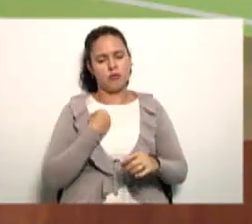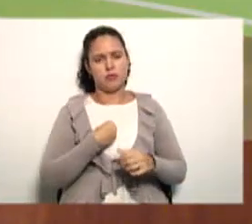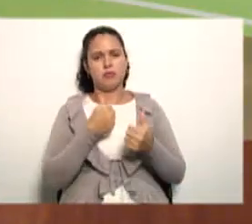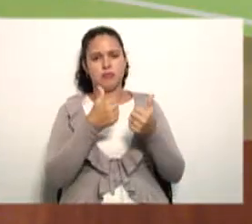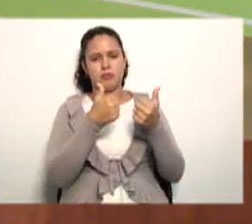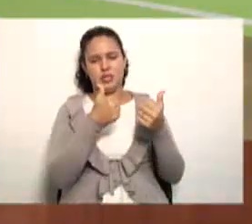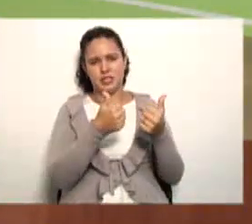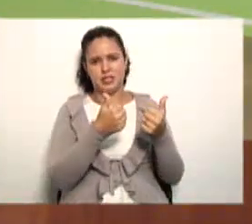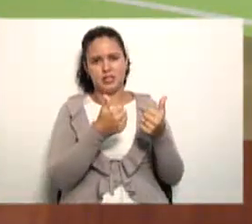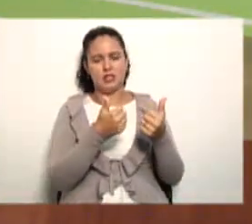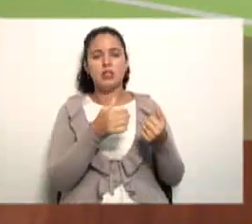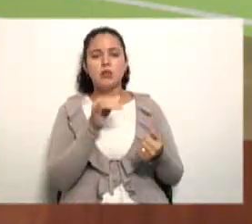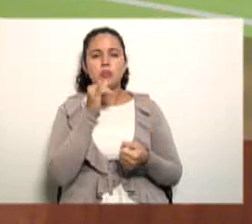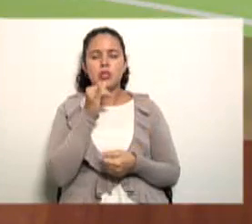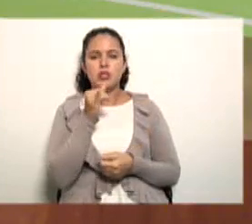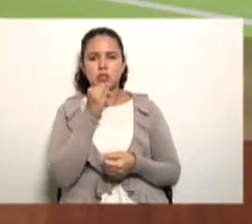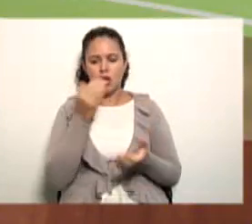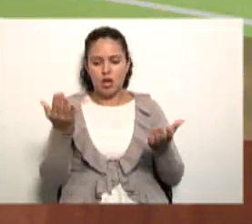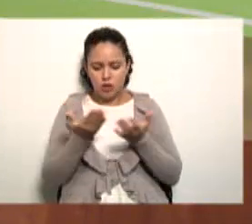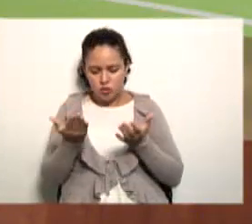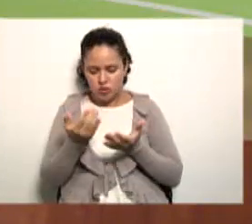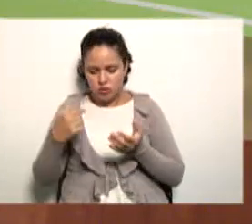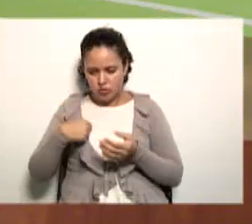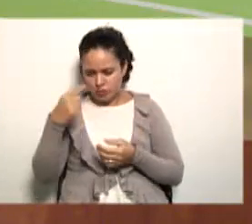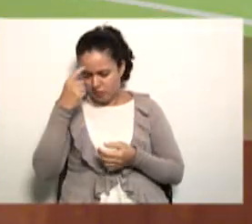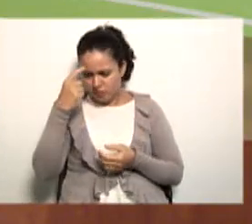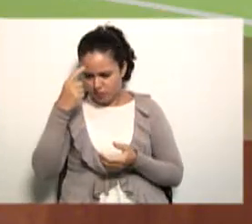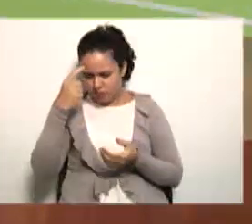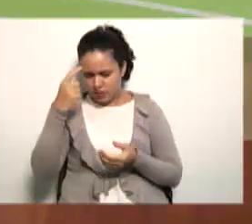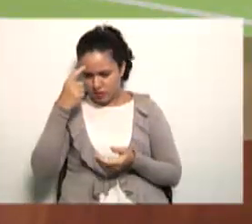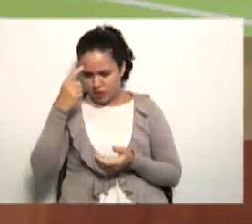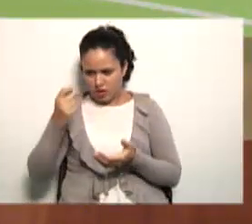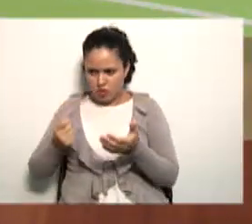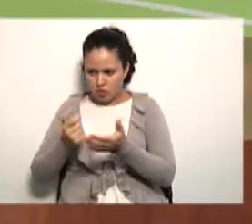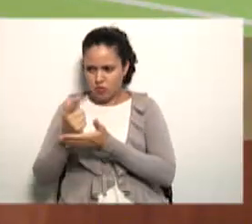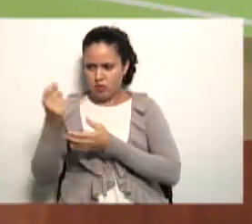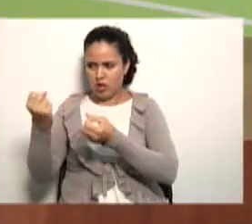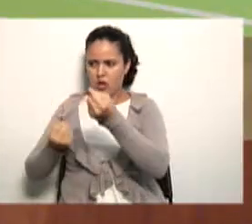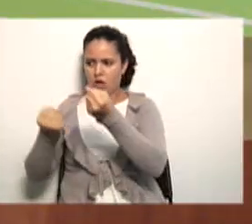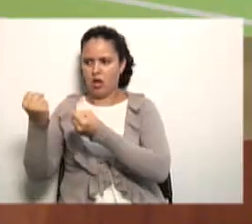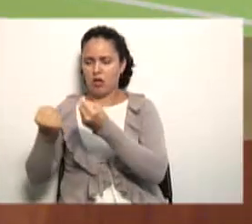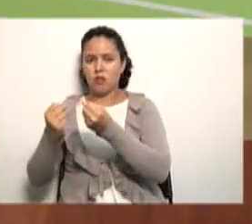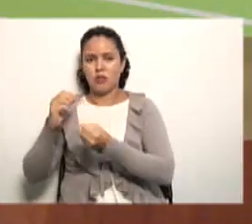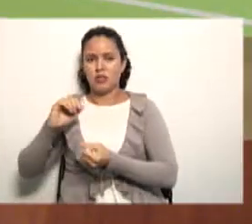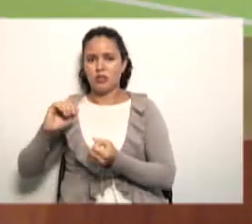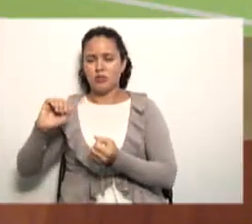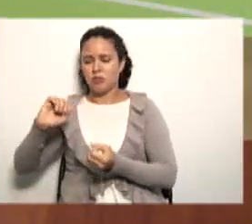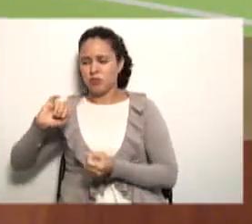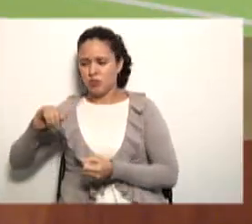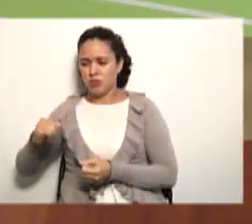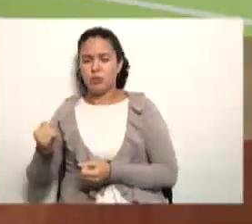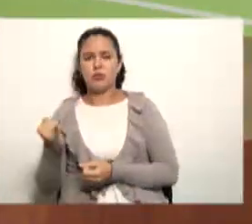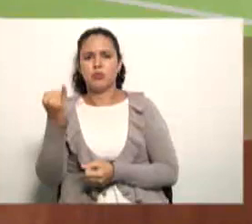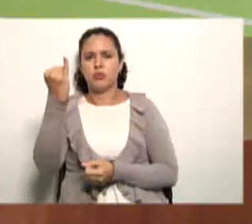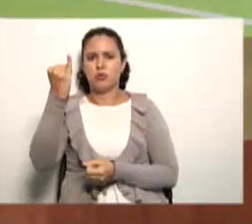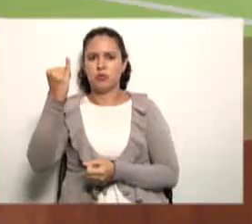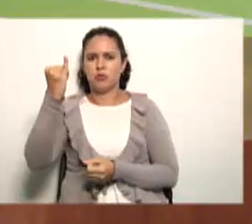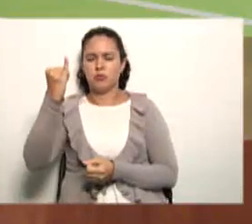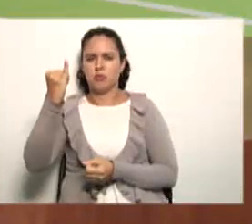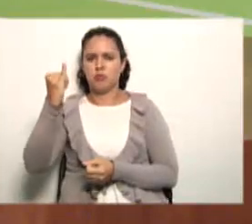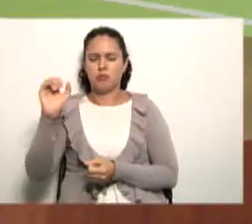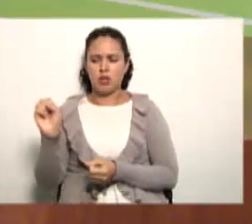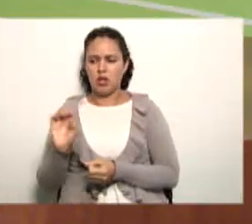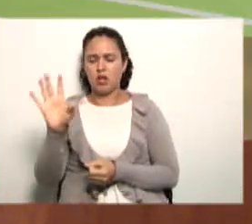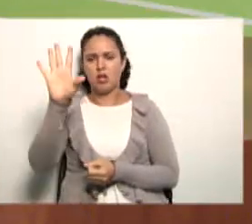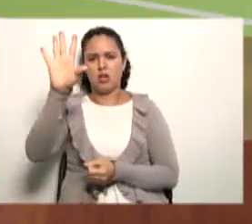um carro ou uma moto com altos juros de financiamento para juntar dinheiro e comprar esse carro ou essa moto um ano